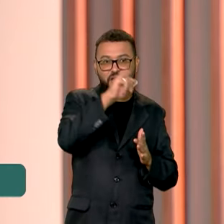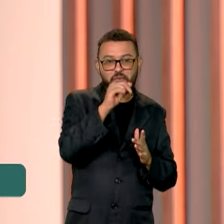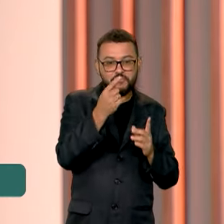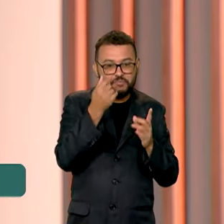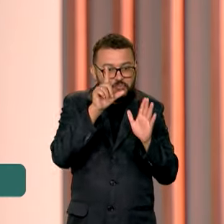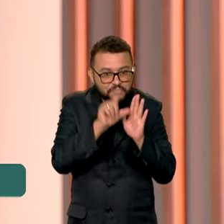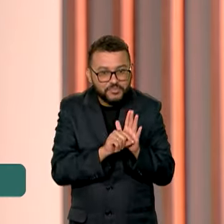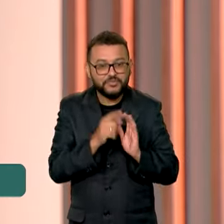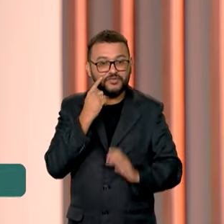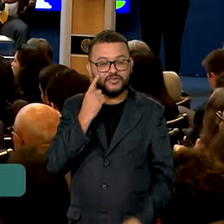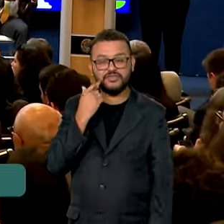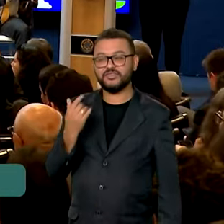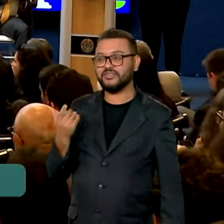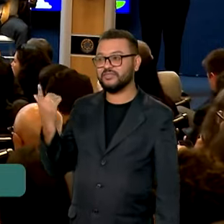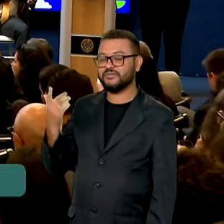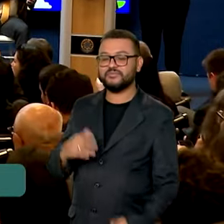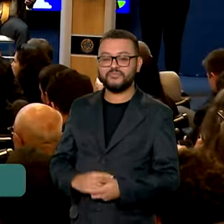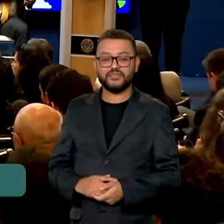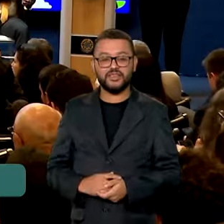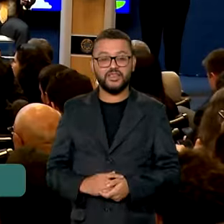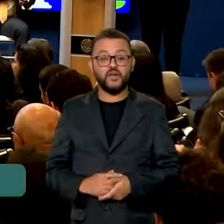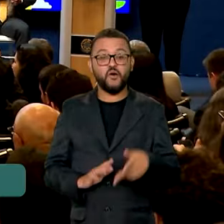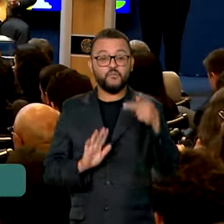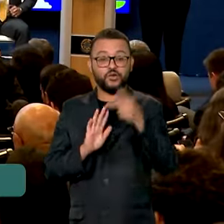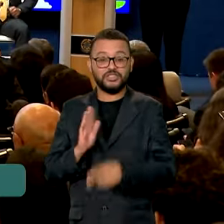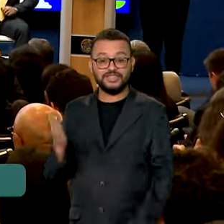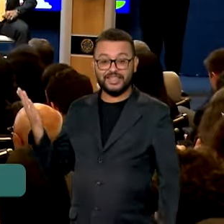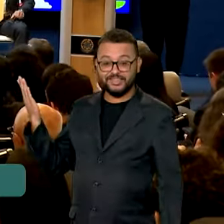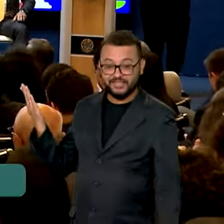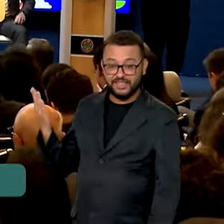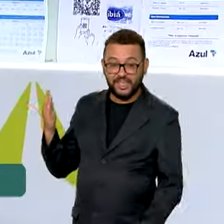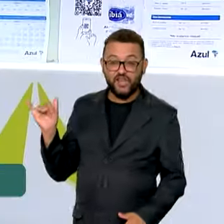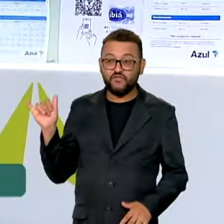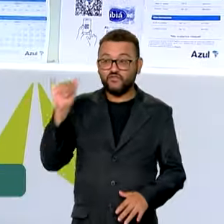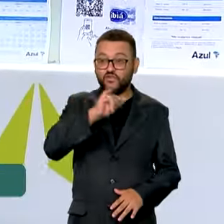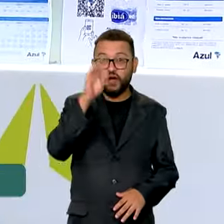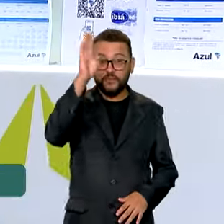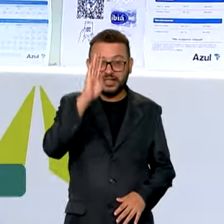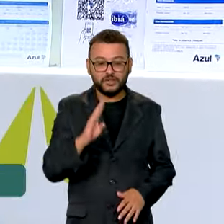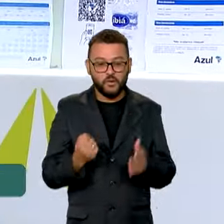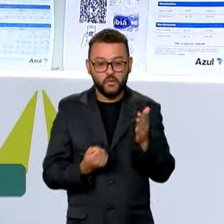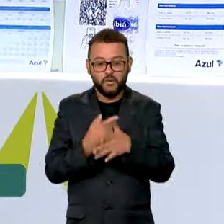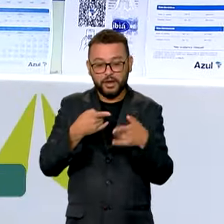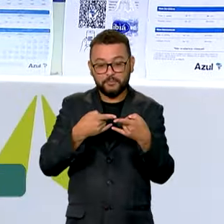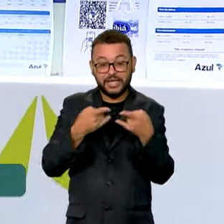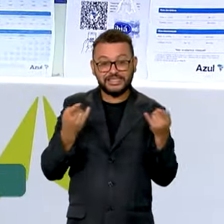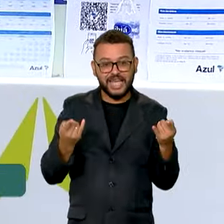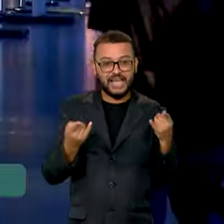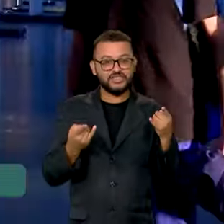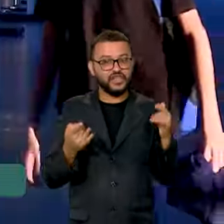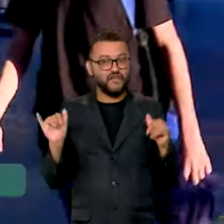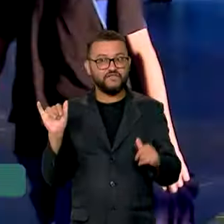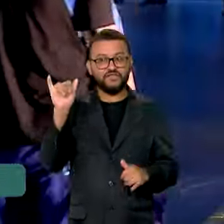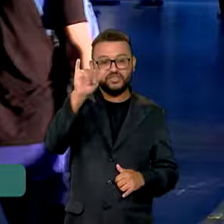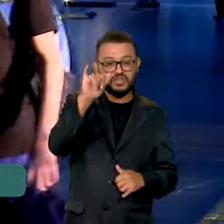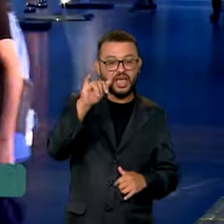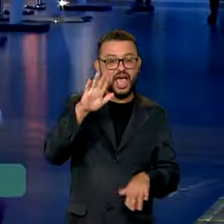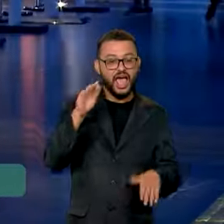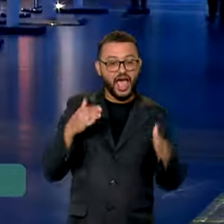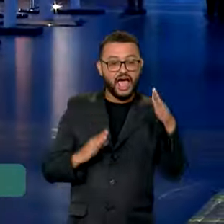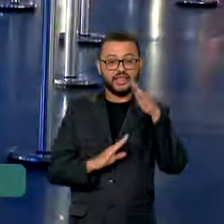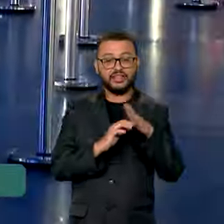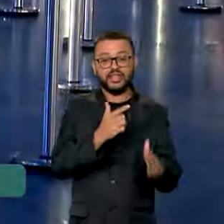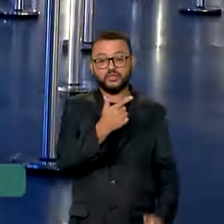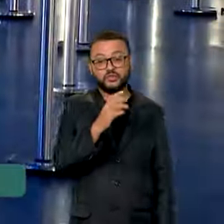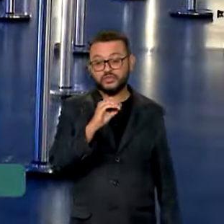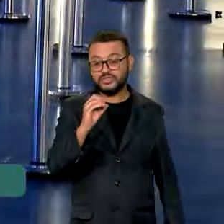Confira na reportagem. Com o lançamento do programa Voa Brasil, as compras de passagens aéreas por até R$